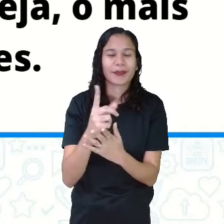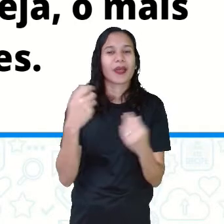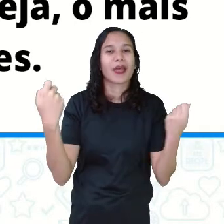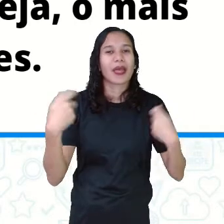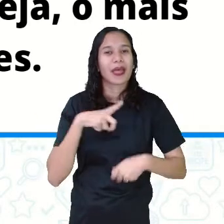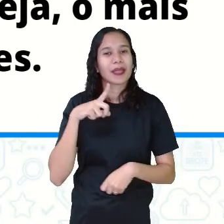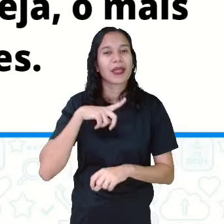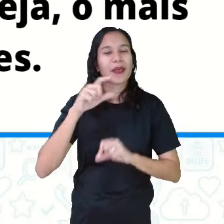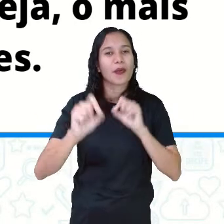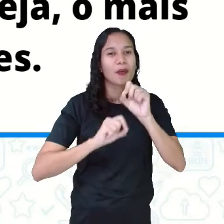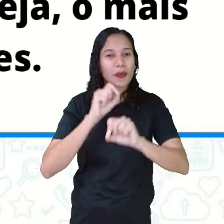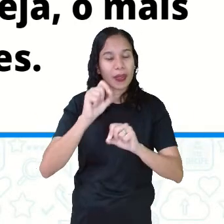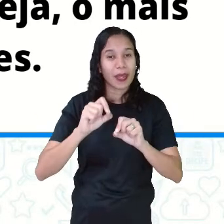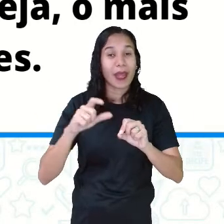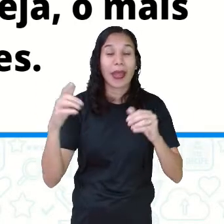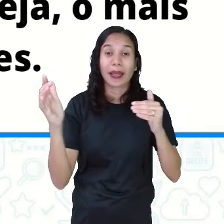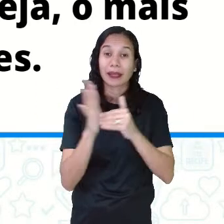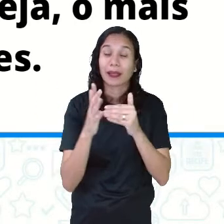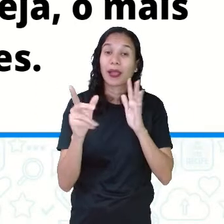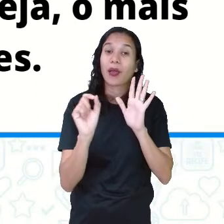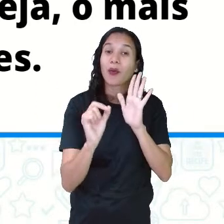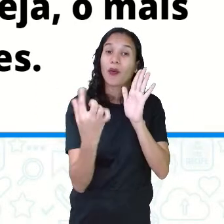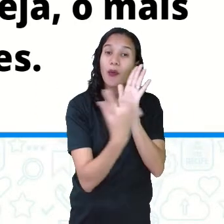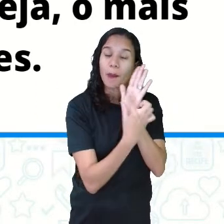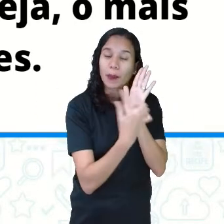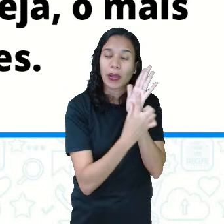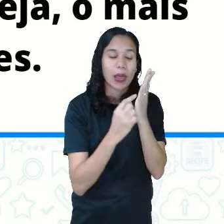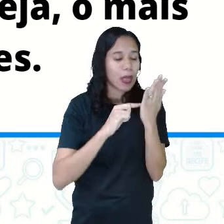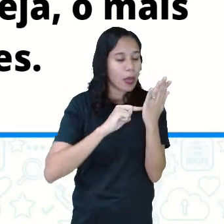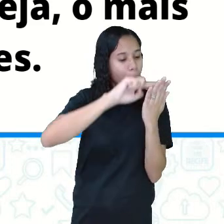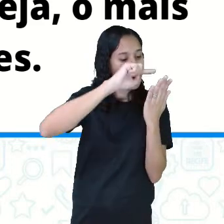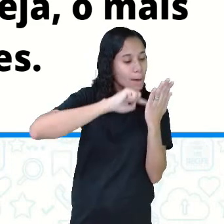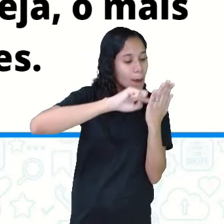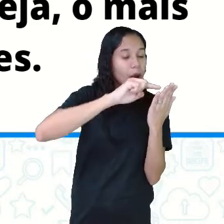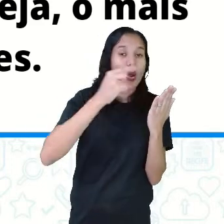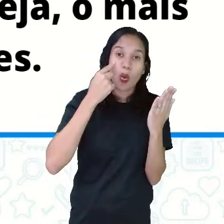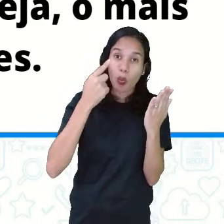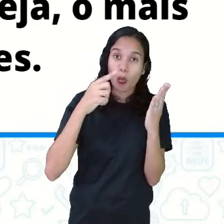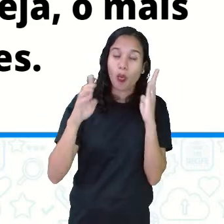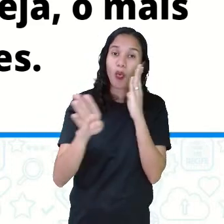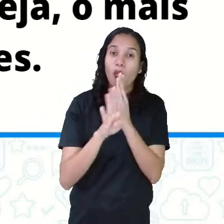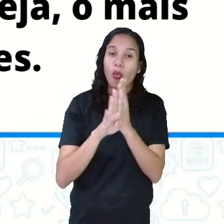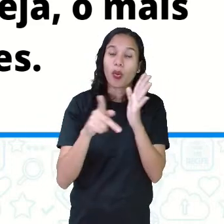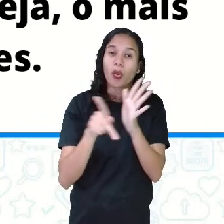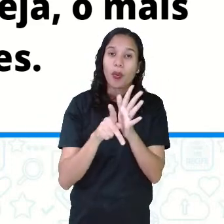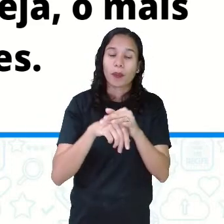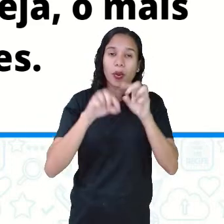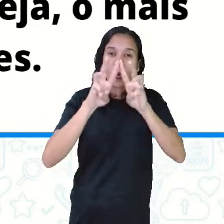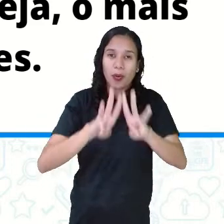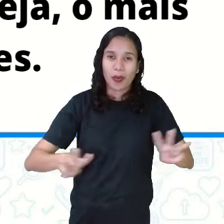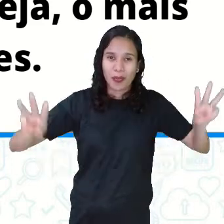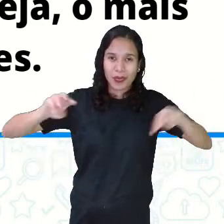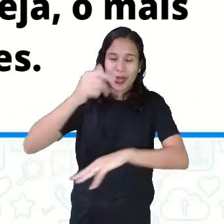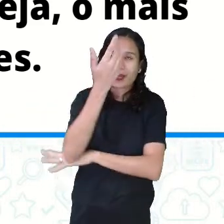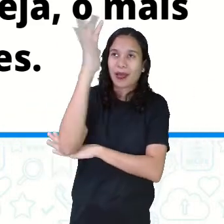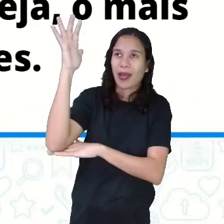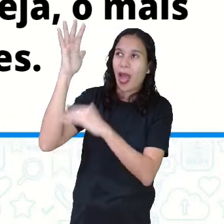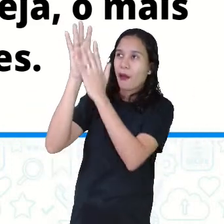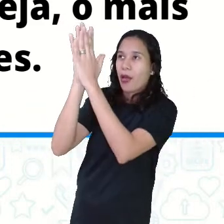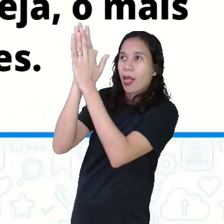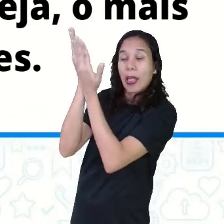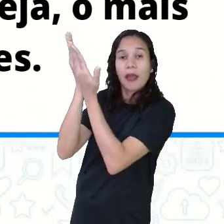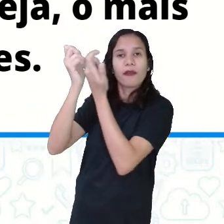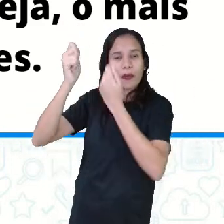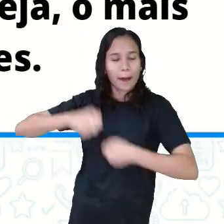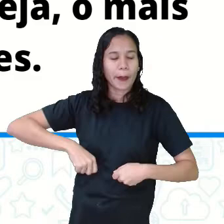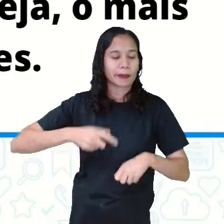têm acesso, até pelo próprio aplicativo, a árvore de livros. Vocês podem acessar, coloca